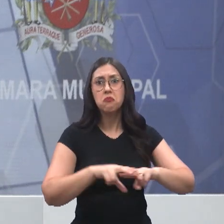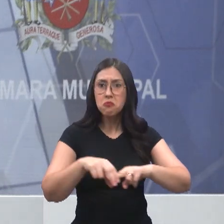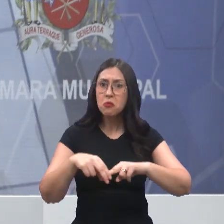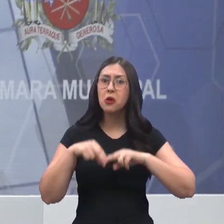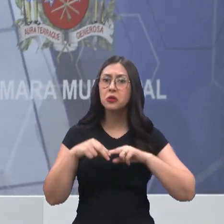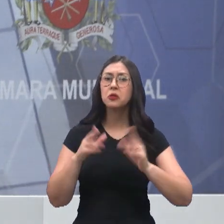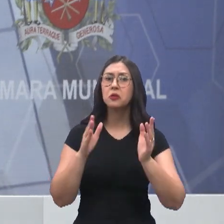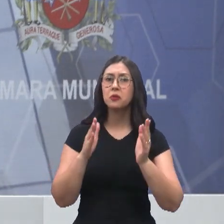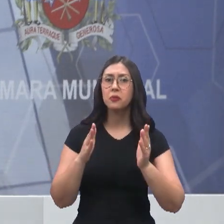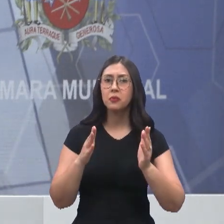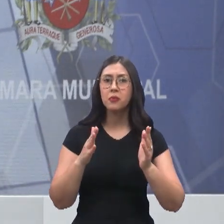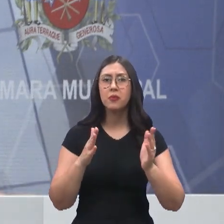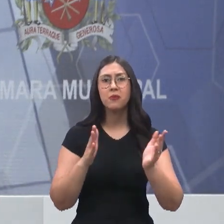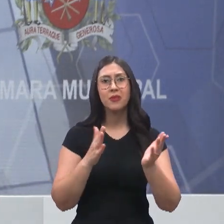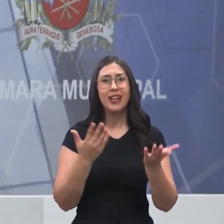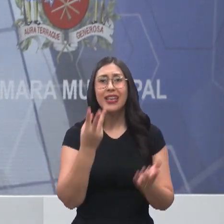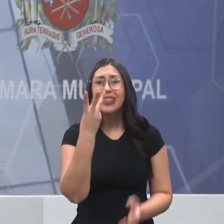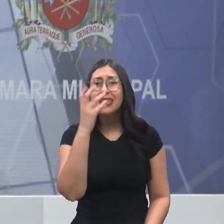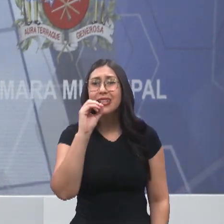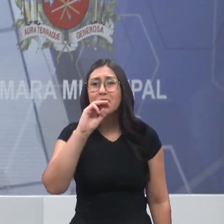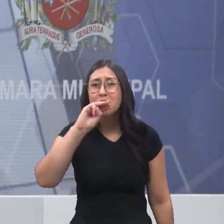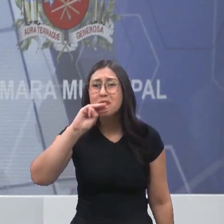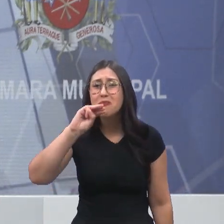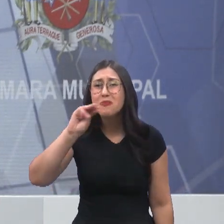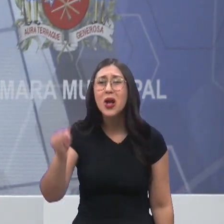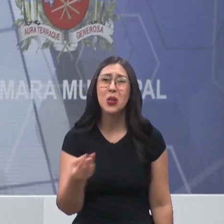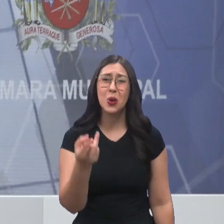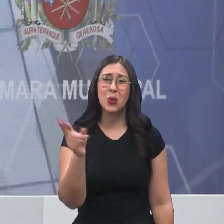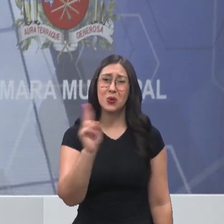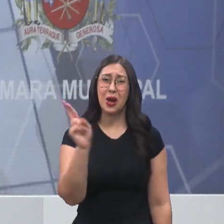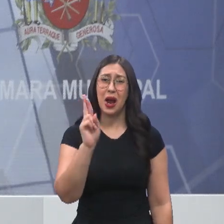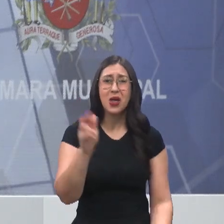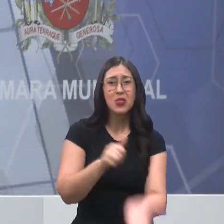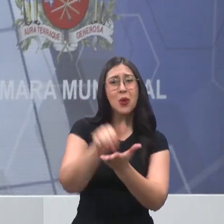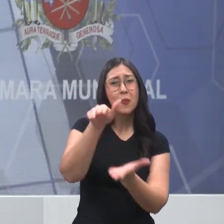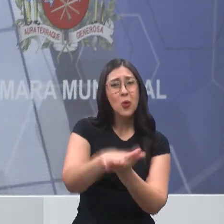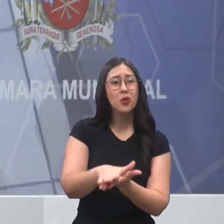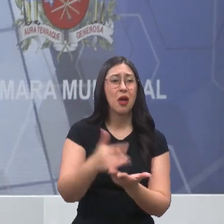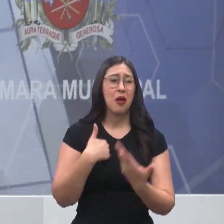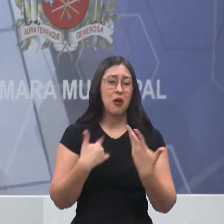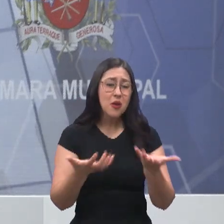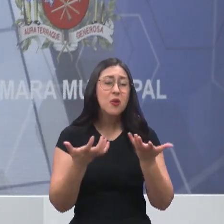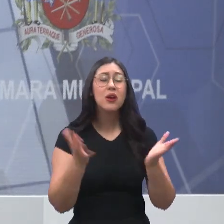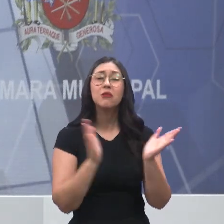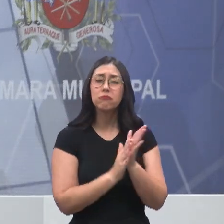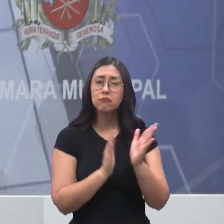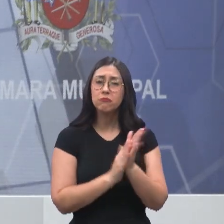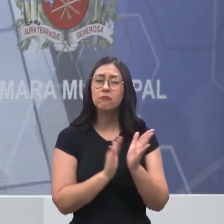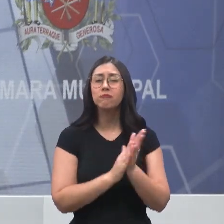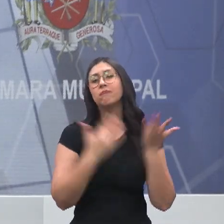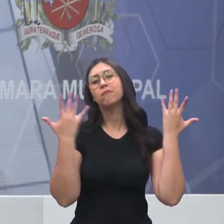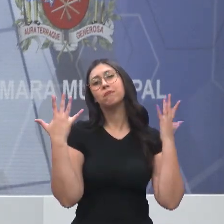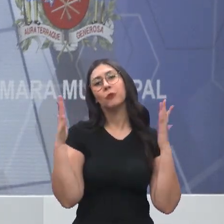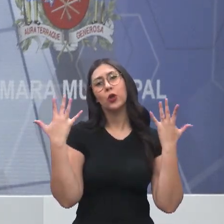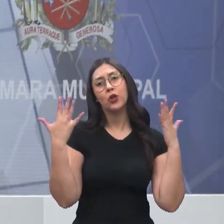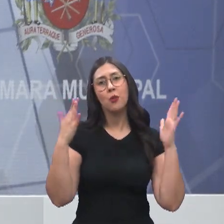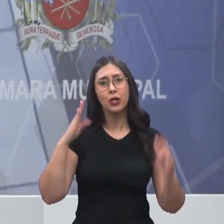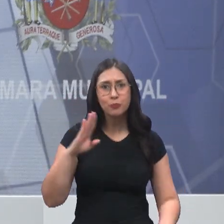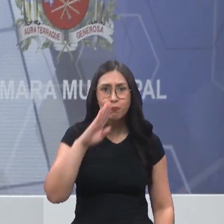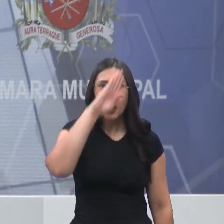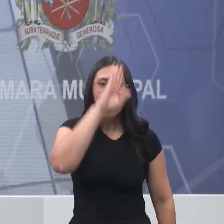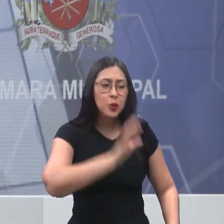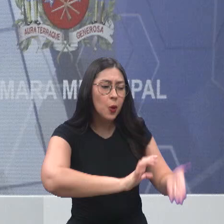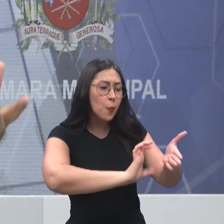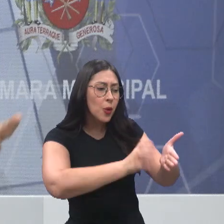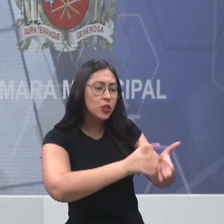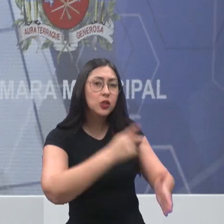parabenizar 30 milhões de multa. Isso nunca na história do país aconteceu. Então, quero aqui parabenizar o presidente Bolsonaro, o PL, os partidos que estiveram